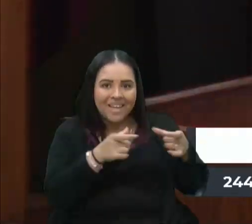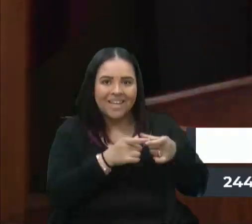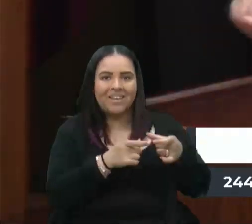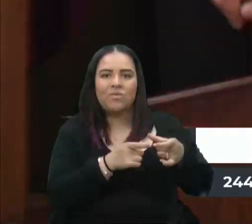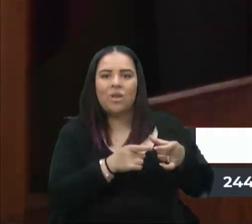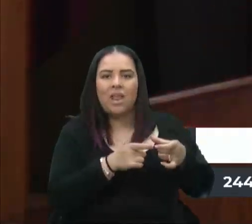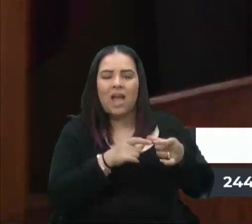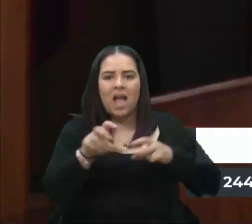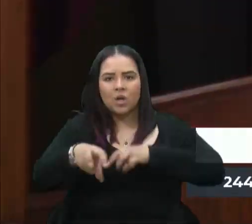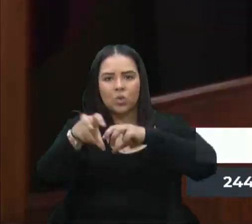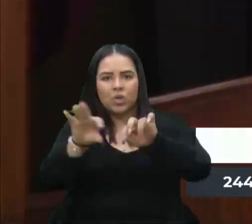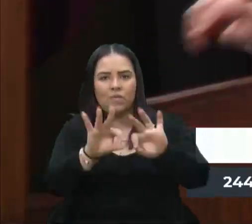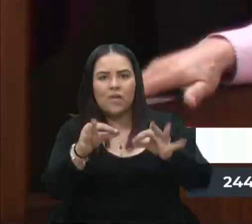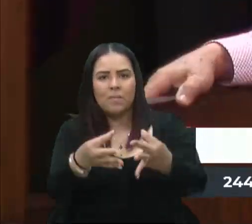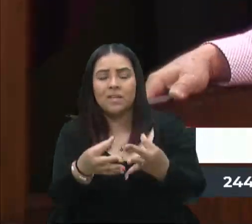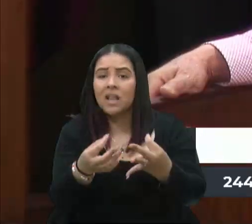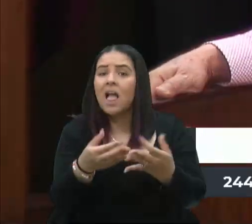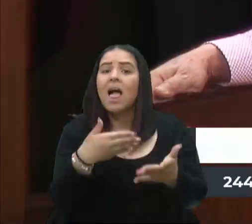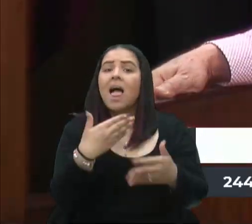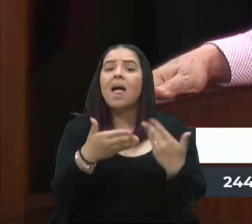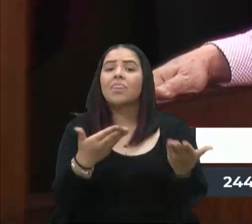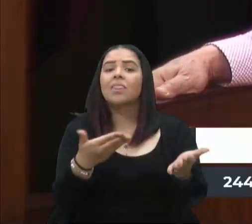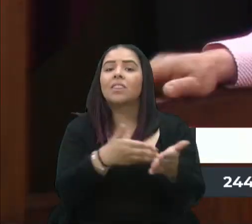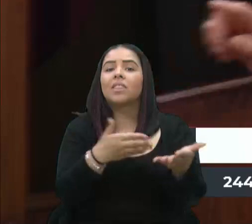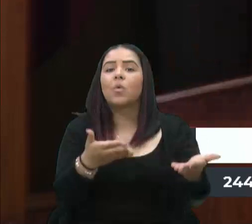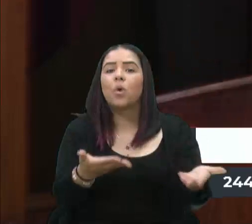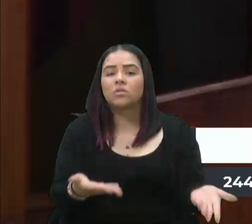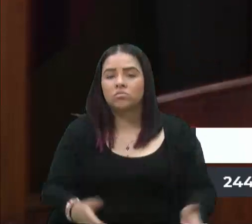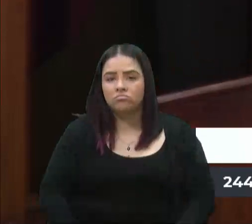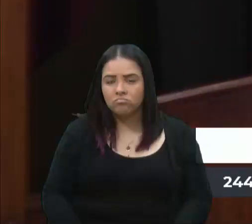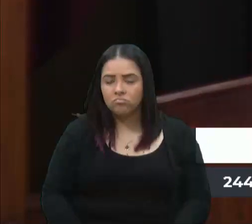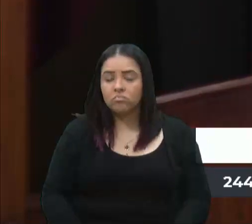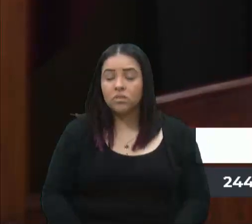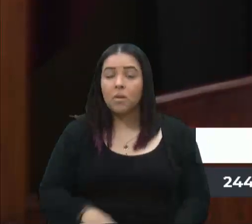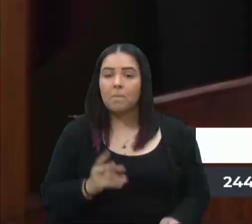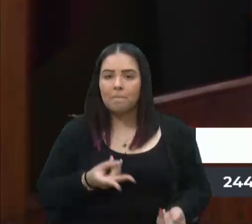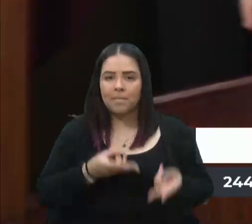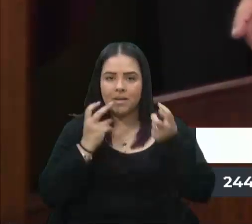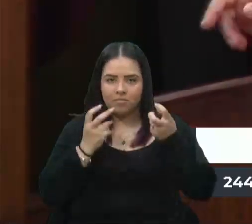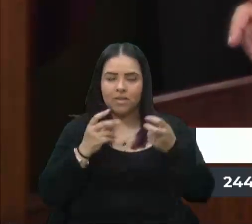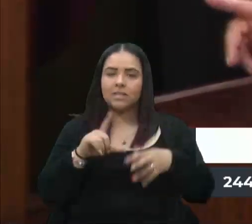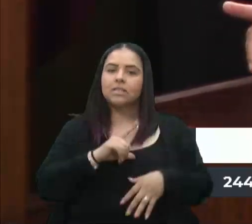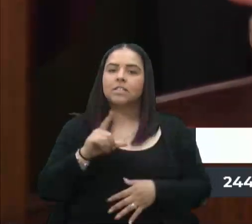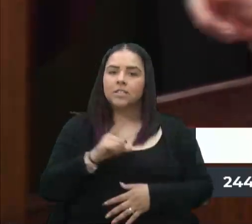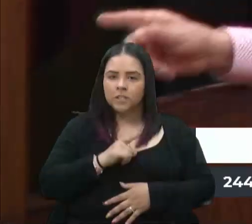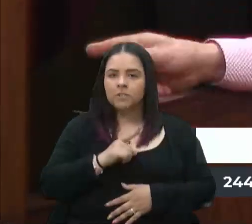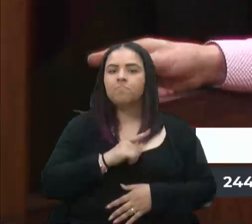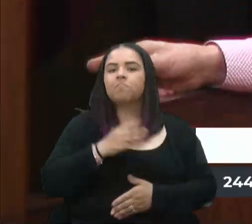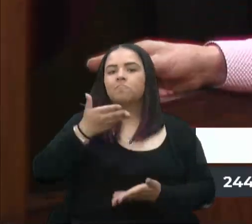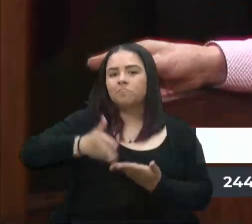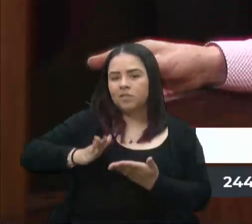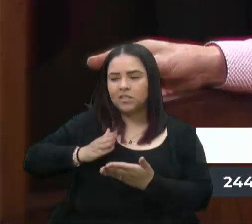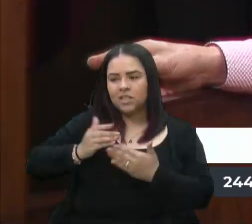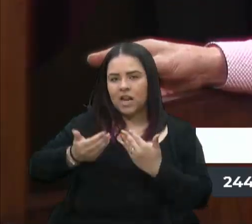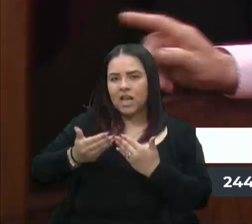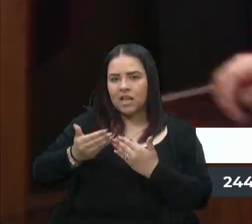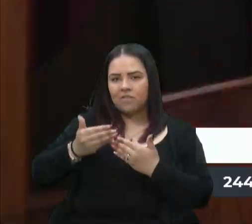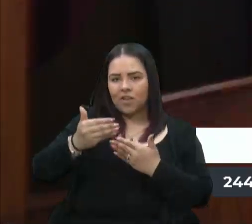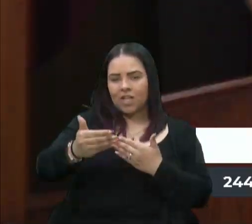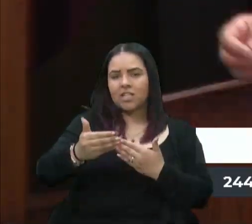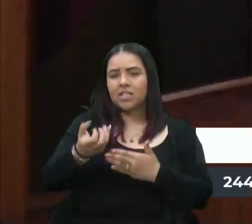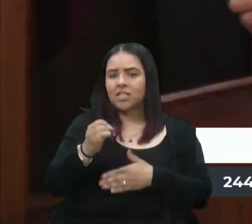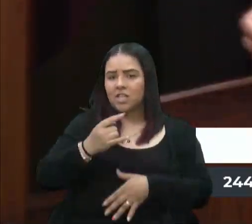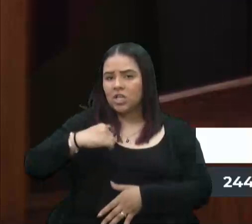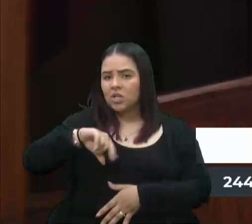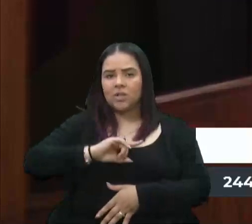Até quando? Se essa seca se confirmar. Então veja como vai ter consequência ali na frente, se a